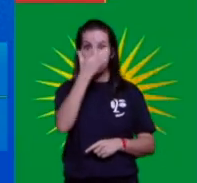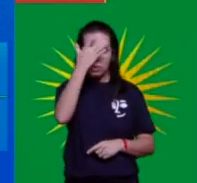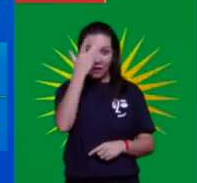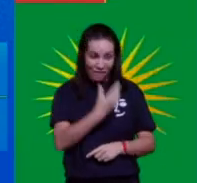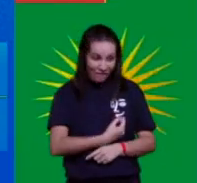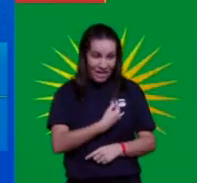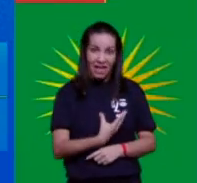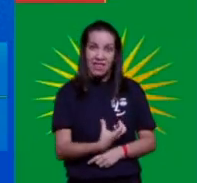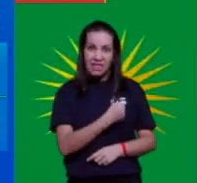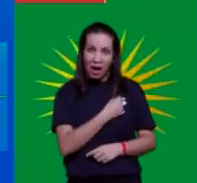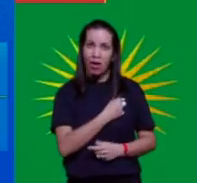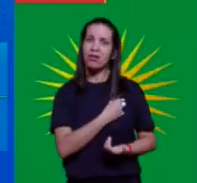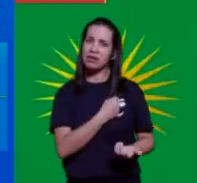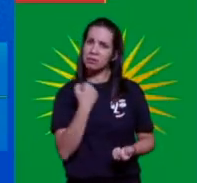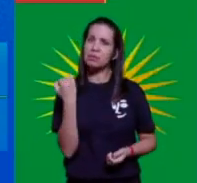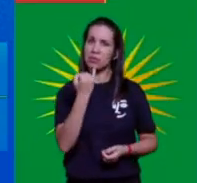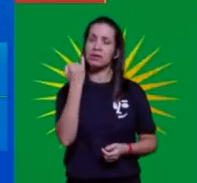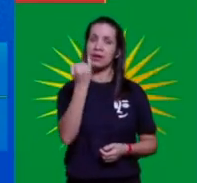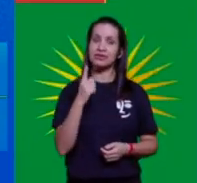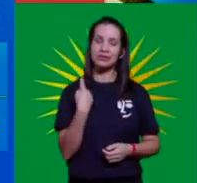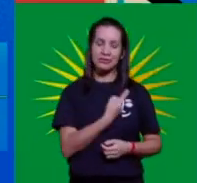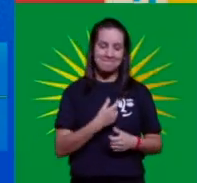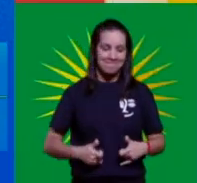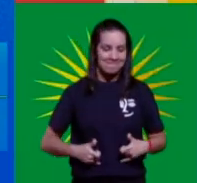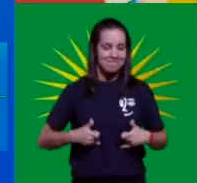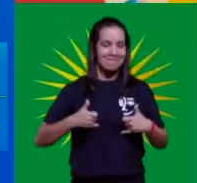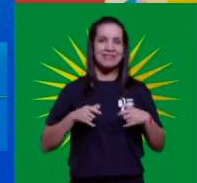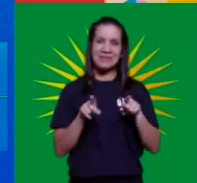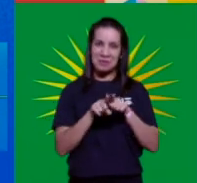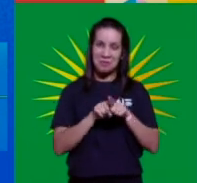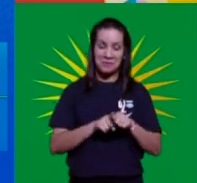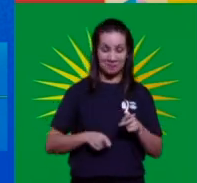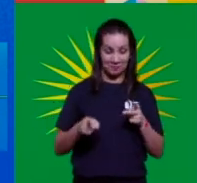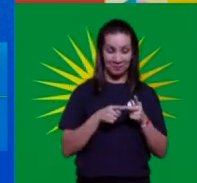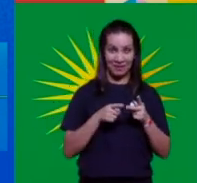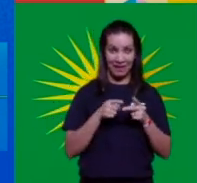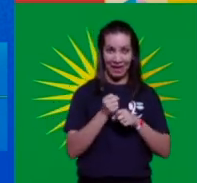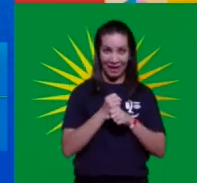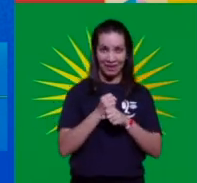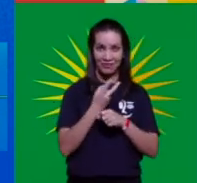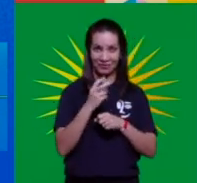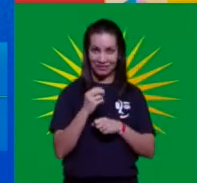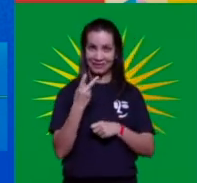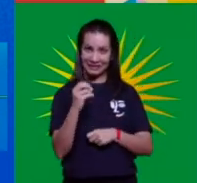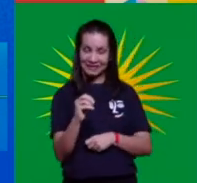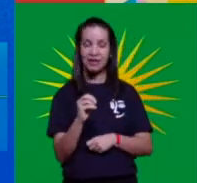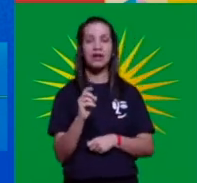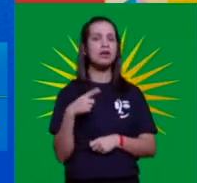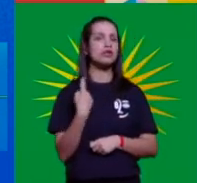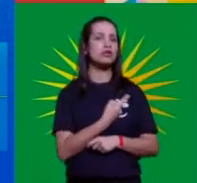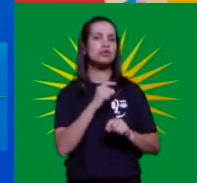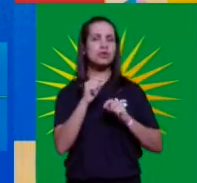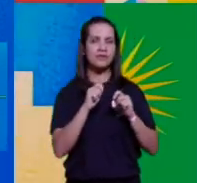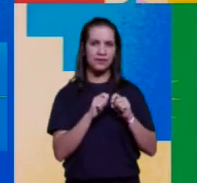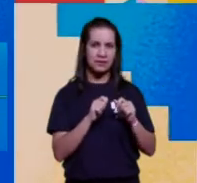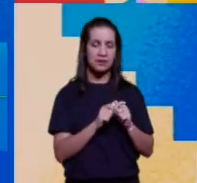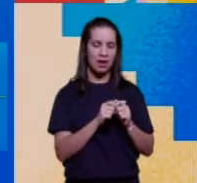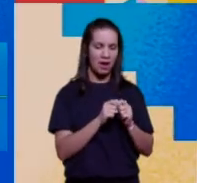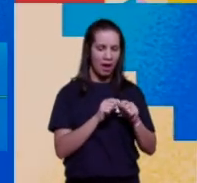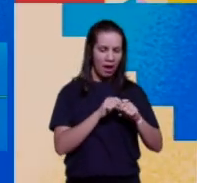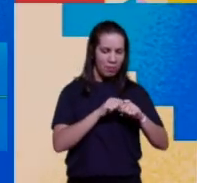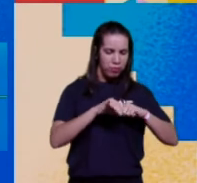Isso é muito importante e a gente tem muito orgulho disso. E recentemente, em 2020, fizemos uma grande doação no começo da